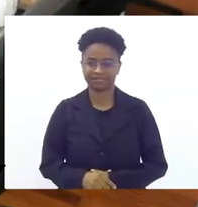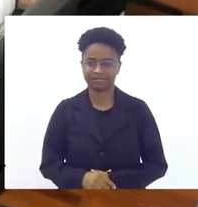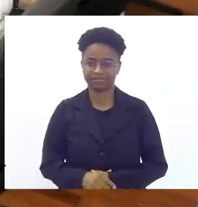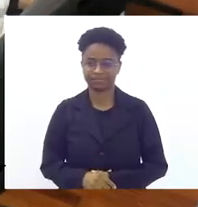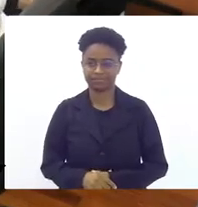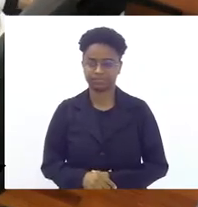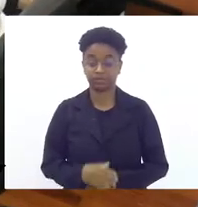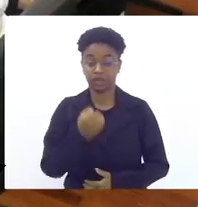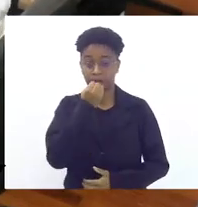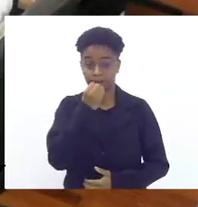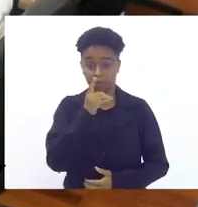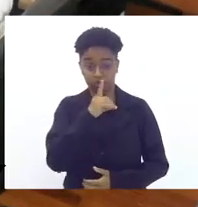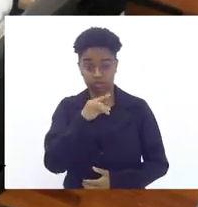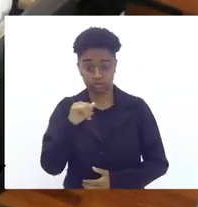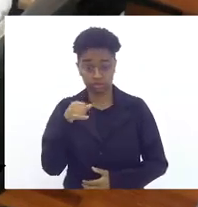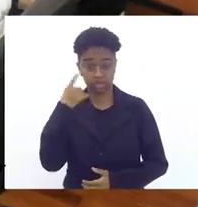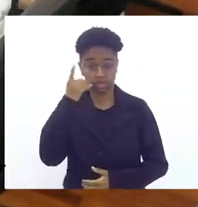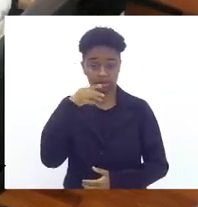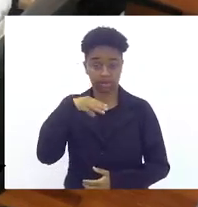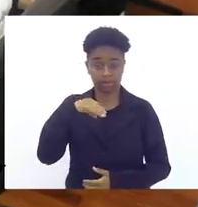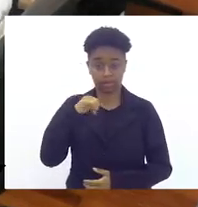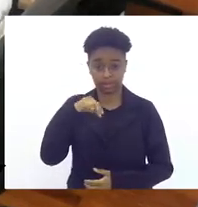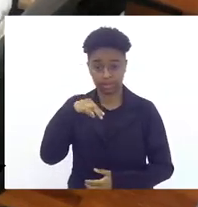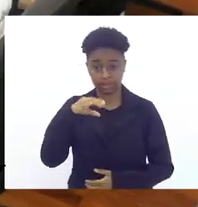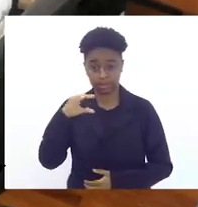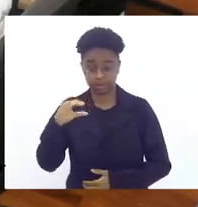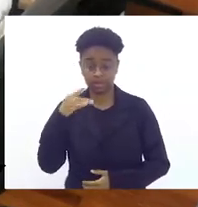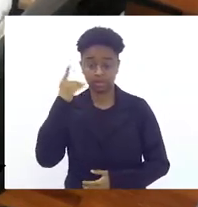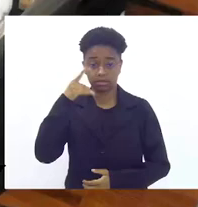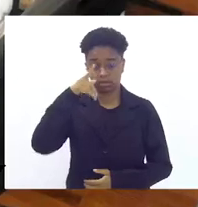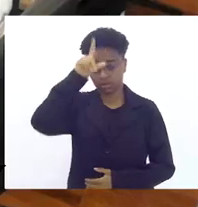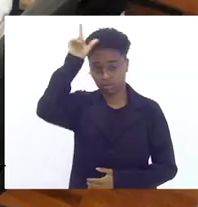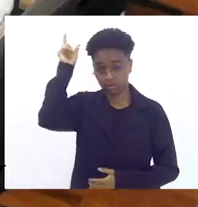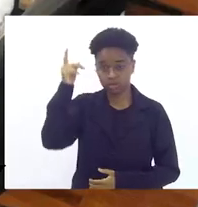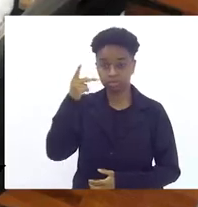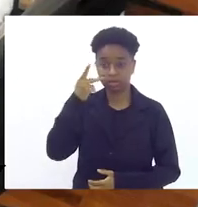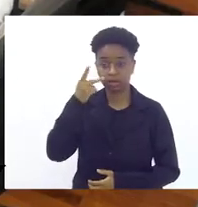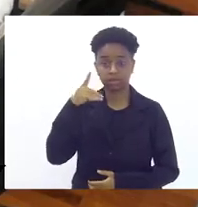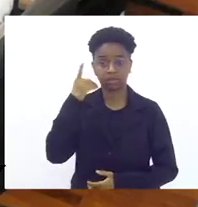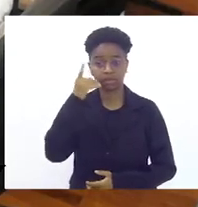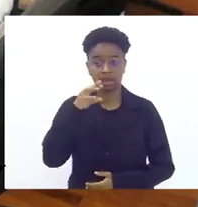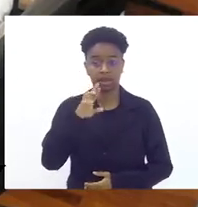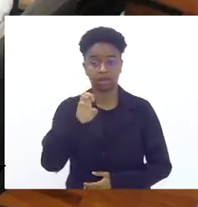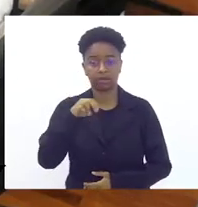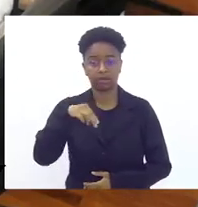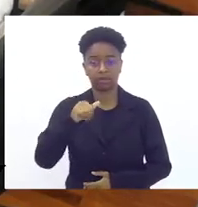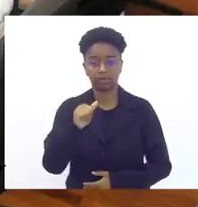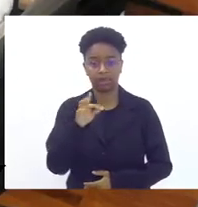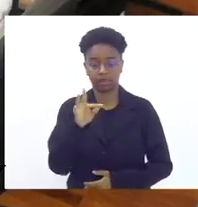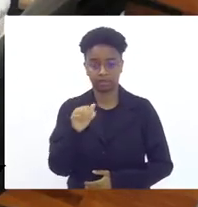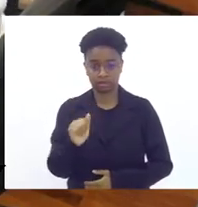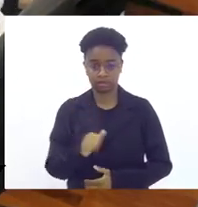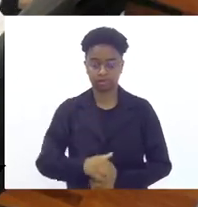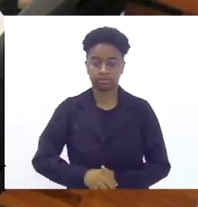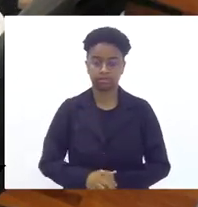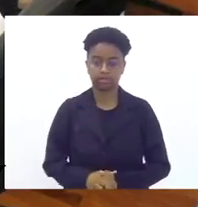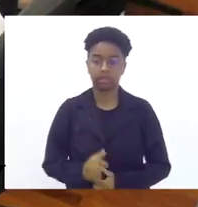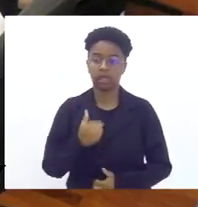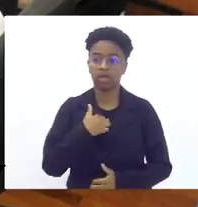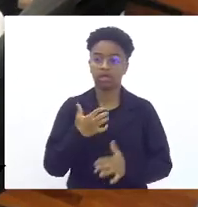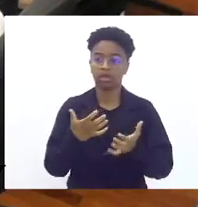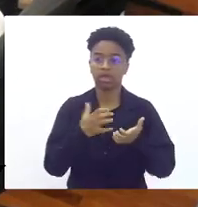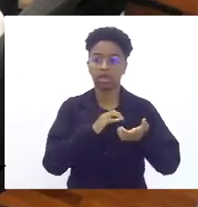Bom dia deputado Carlos Bic Deputado Luiz Paulo deputada Renata queria